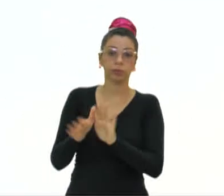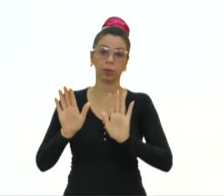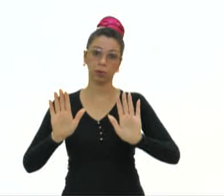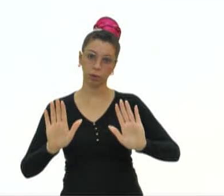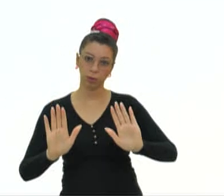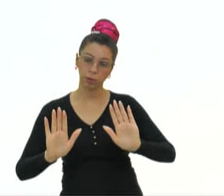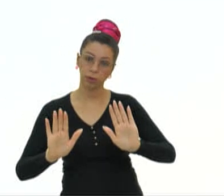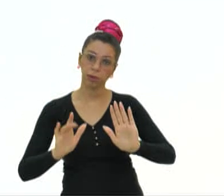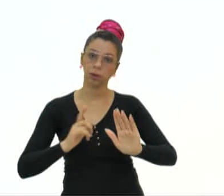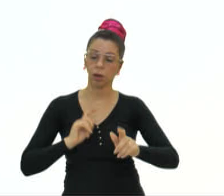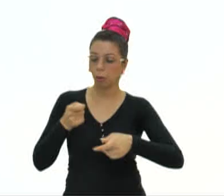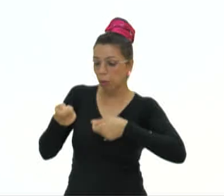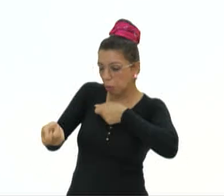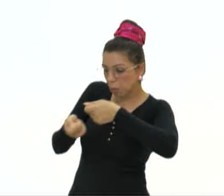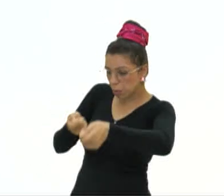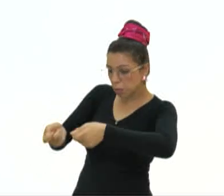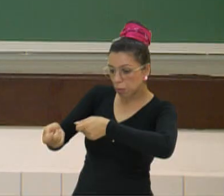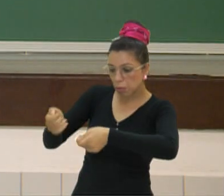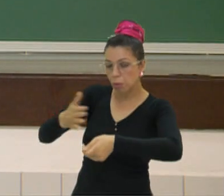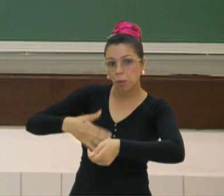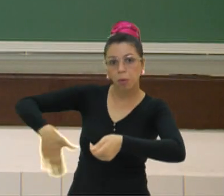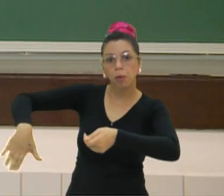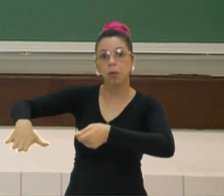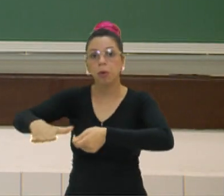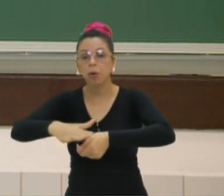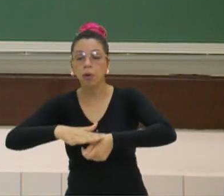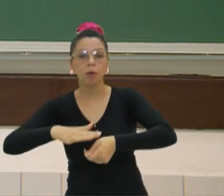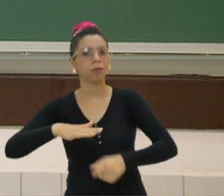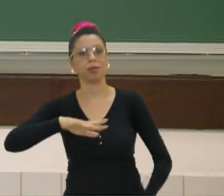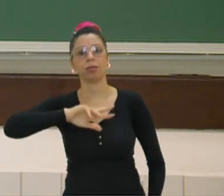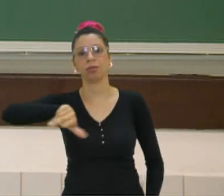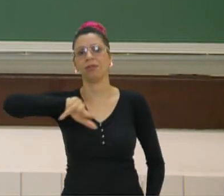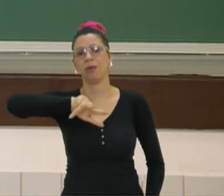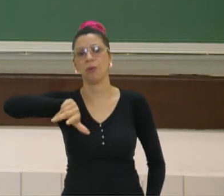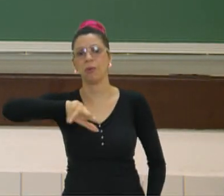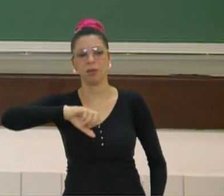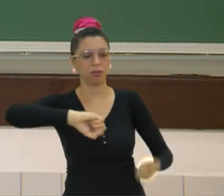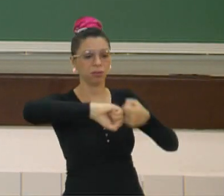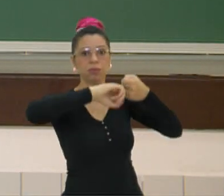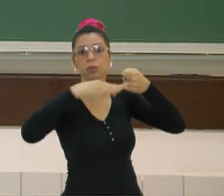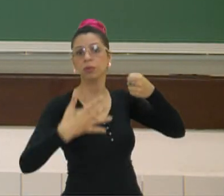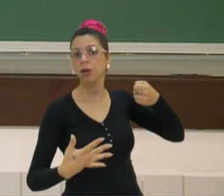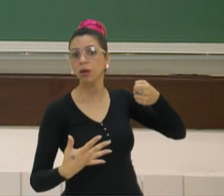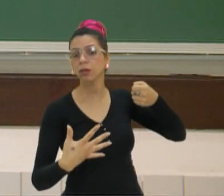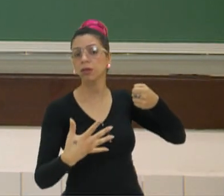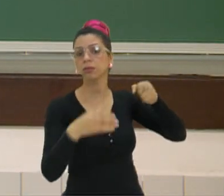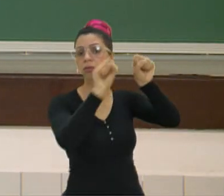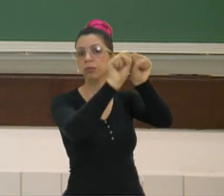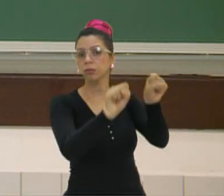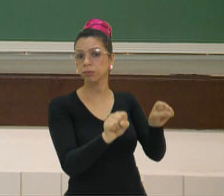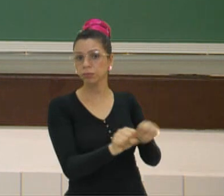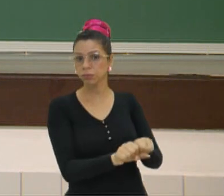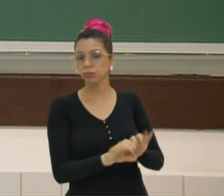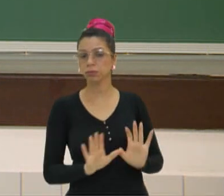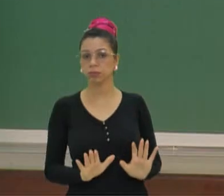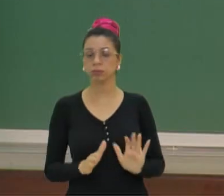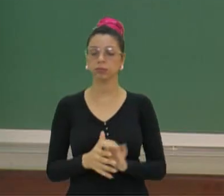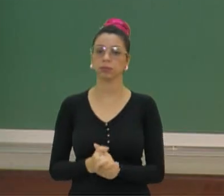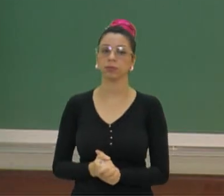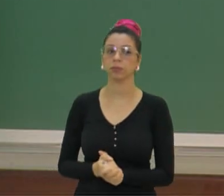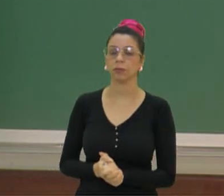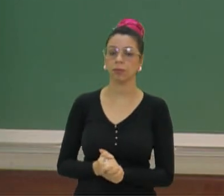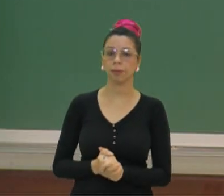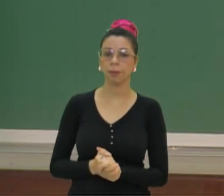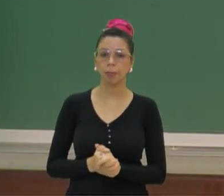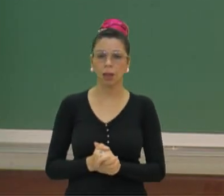Se tem um controle total sobre a população, não pode ser democrático esse sistema, né? Aí você faz assim, um